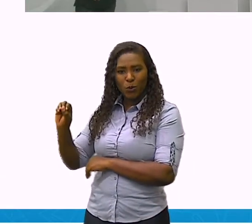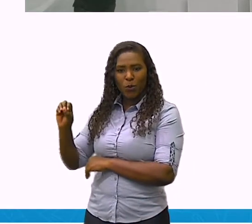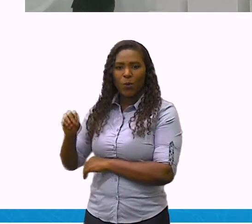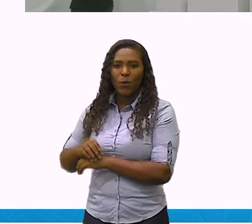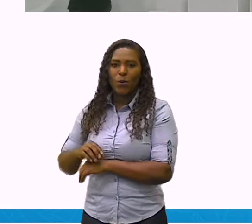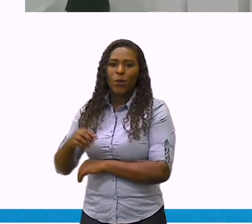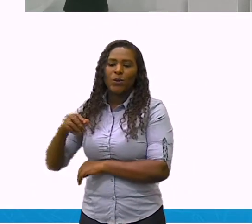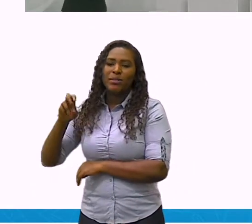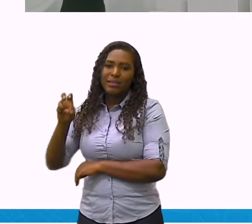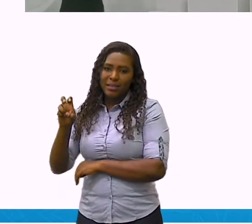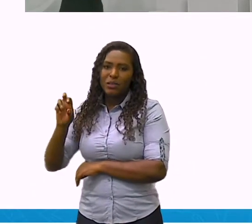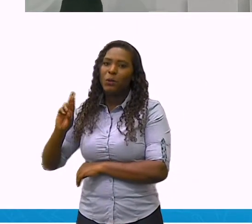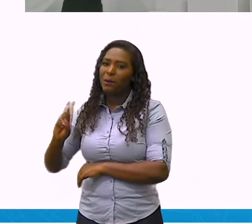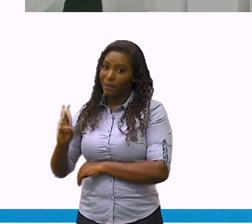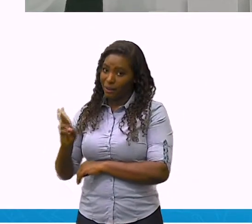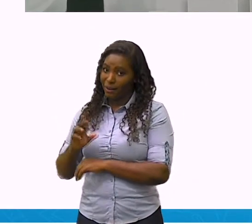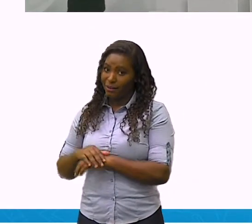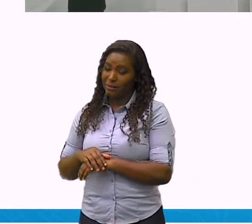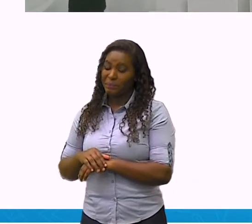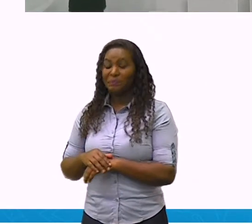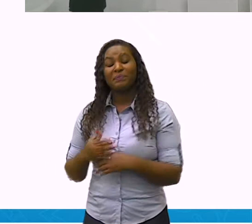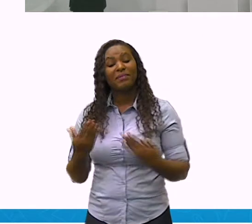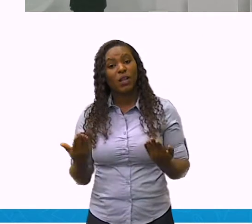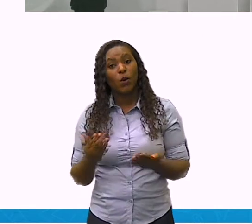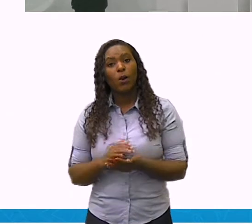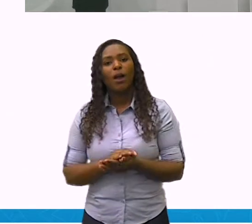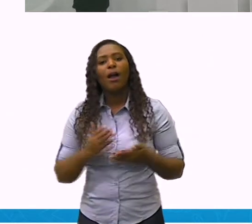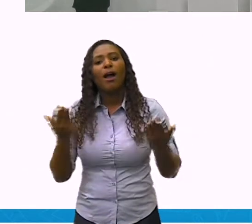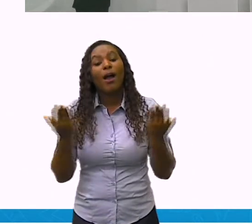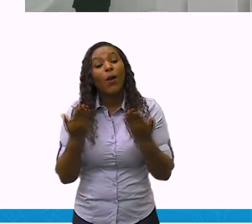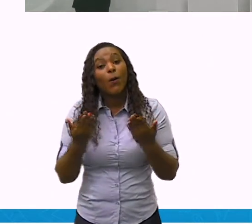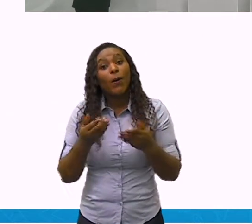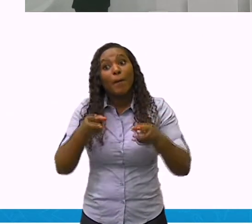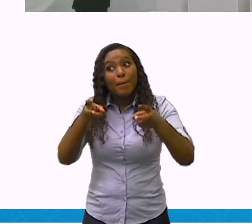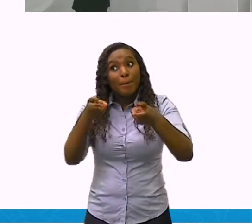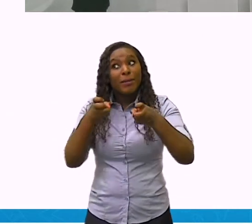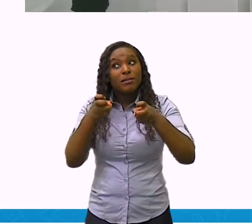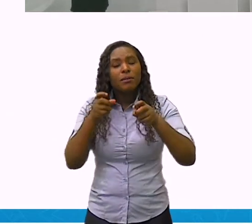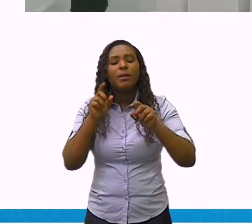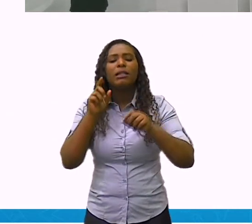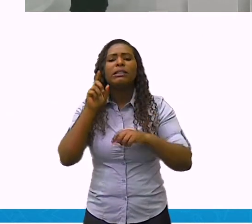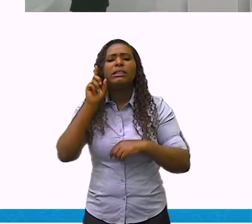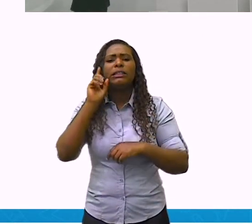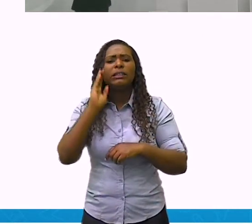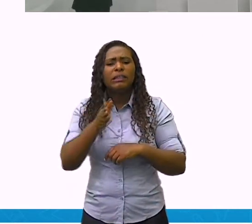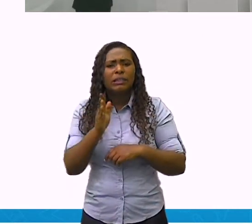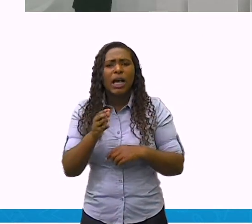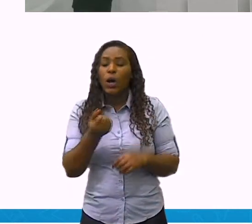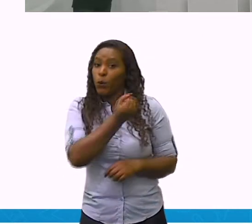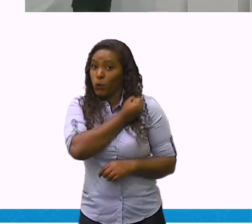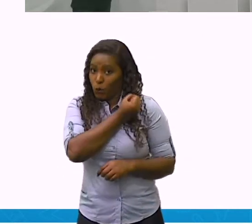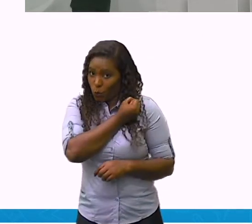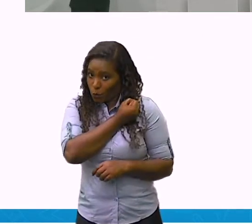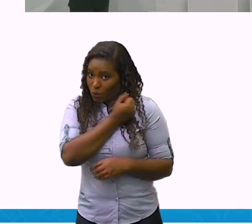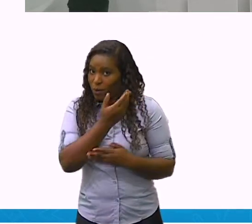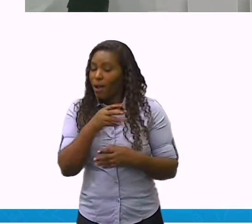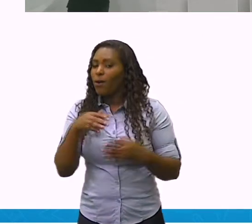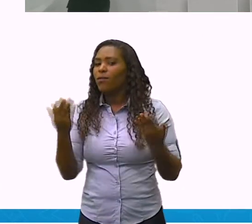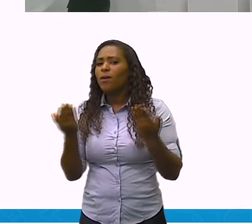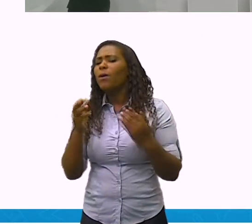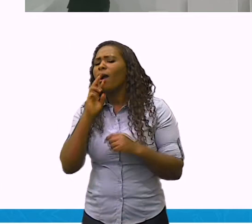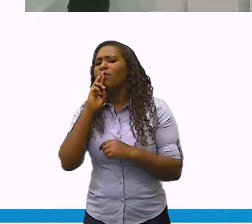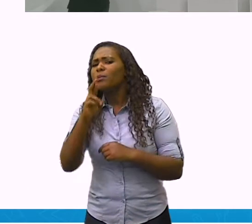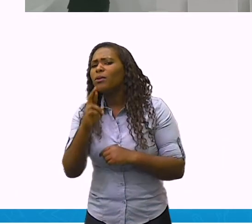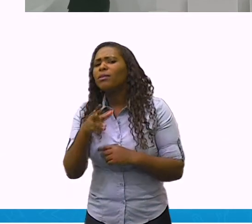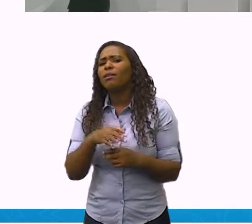as cédulas de cada um, nós vamos responder a essas três perguntntas aqui. Questão